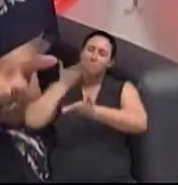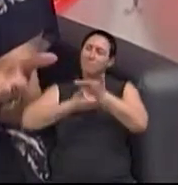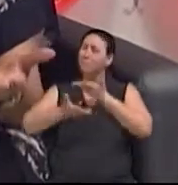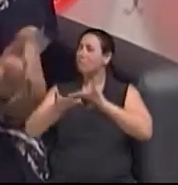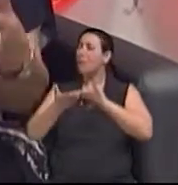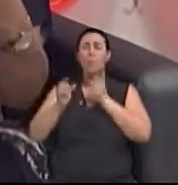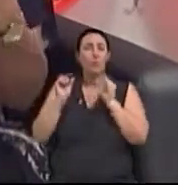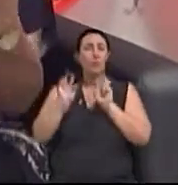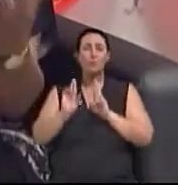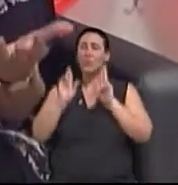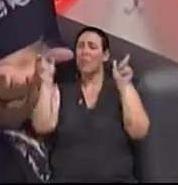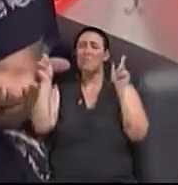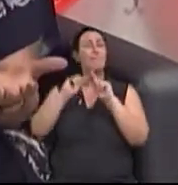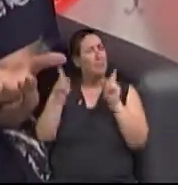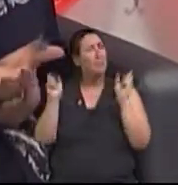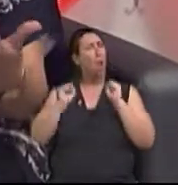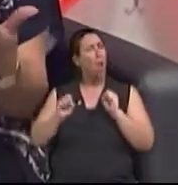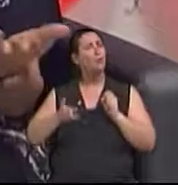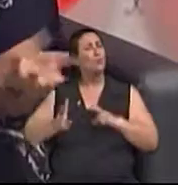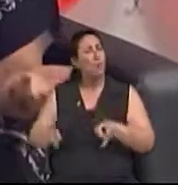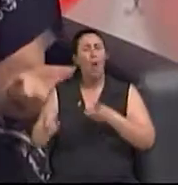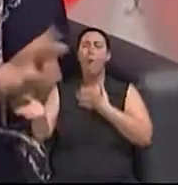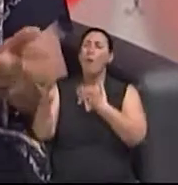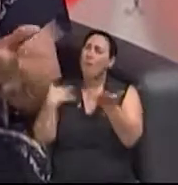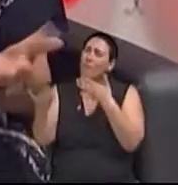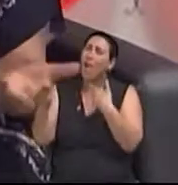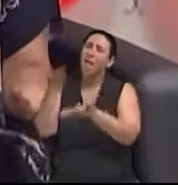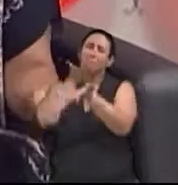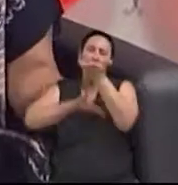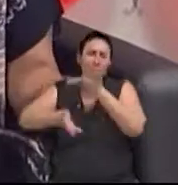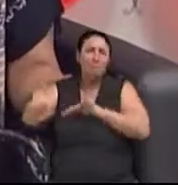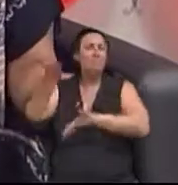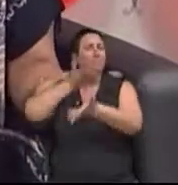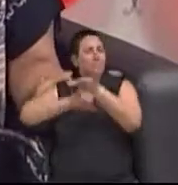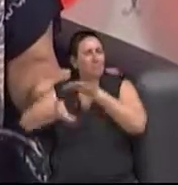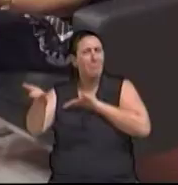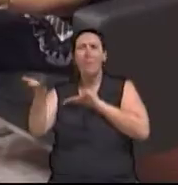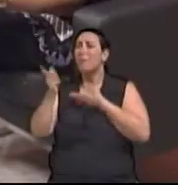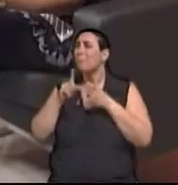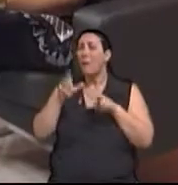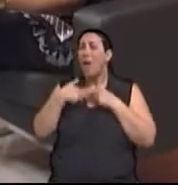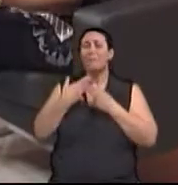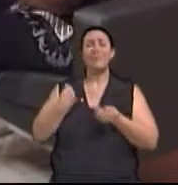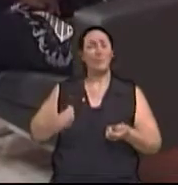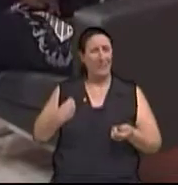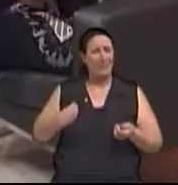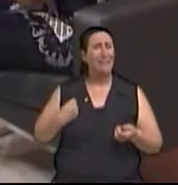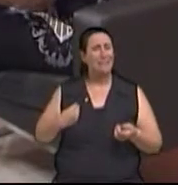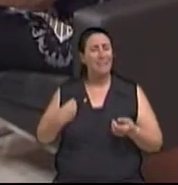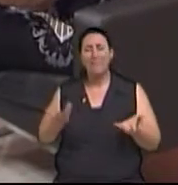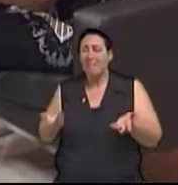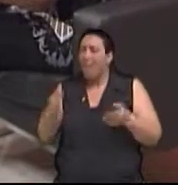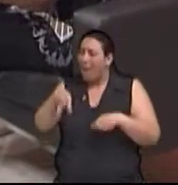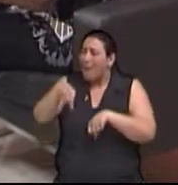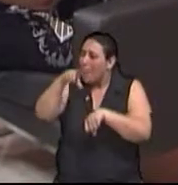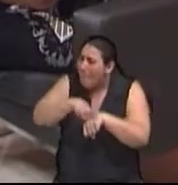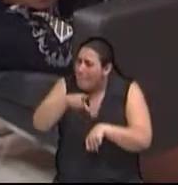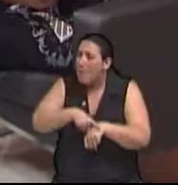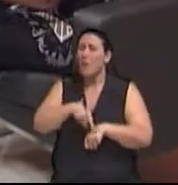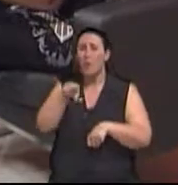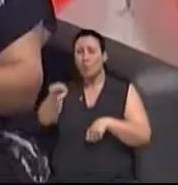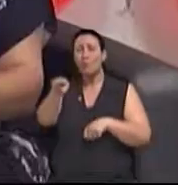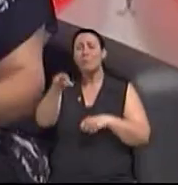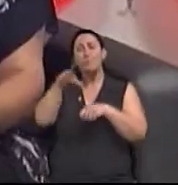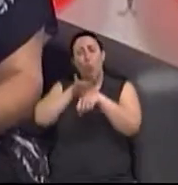diferente não tem mais a troca bom mas é é é condição de vida ele está naquele momento